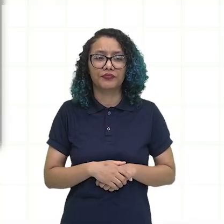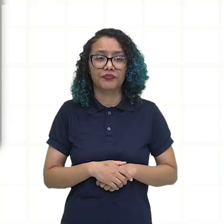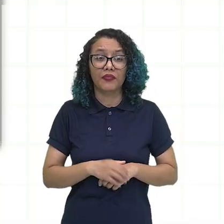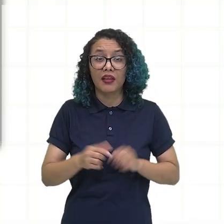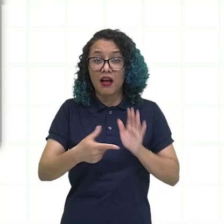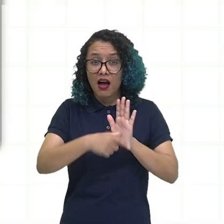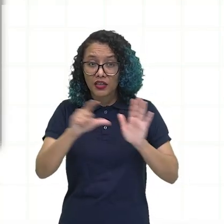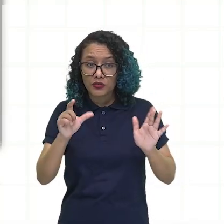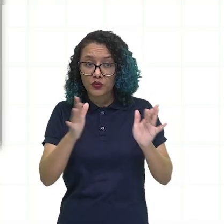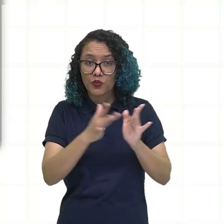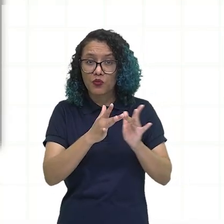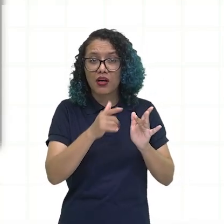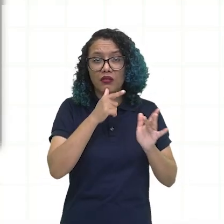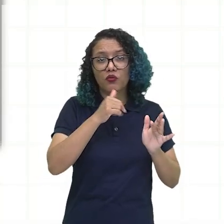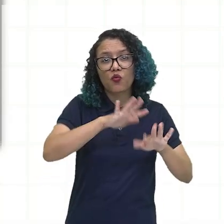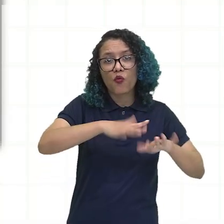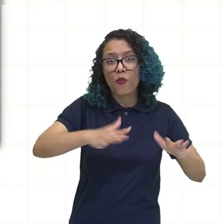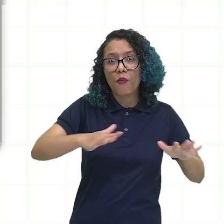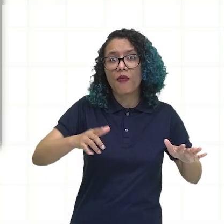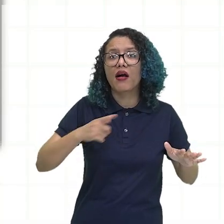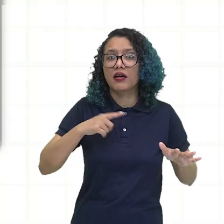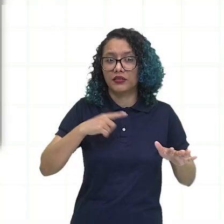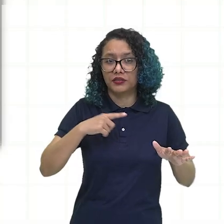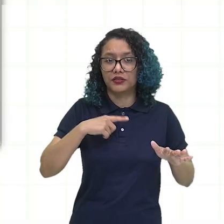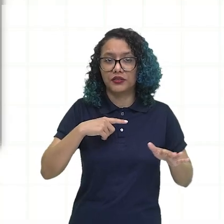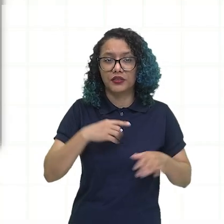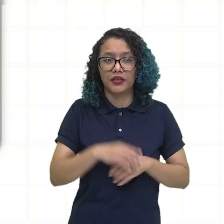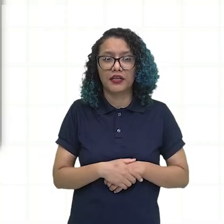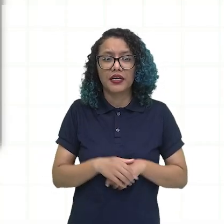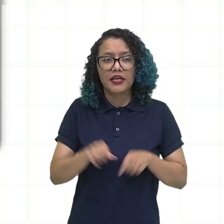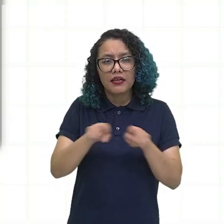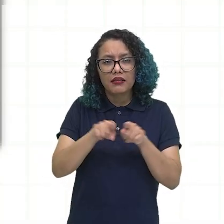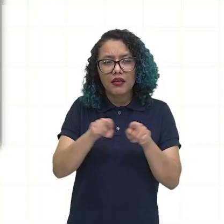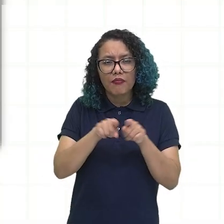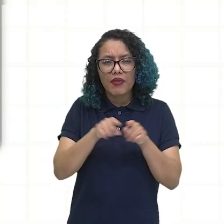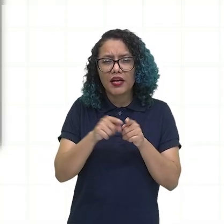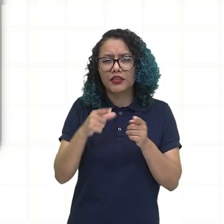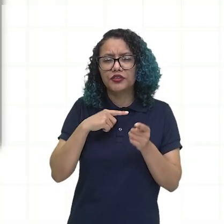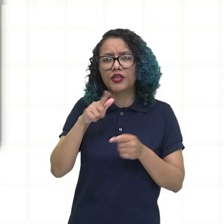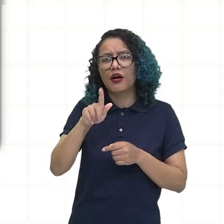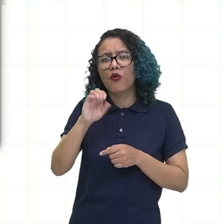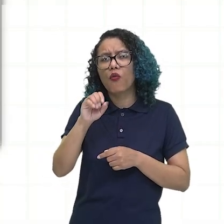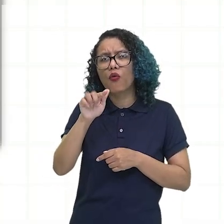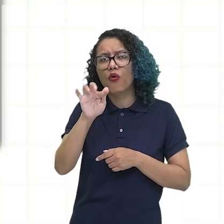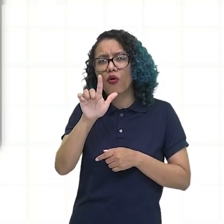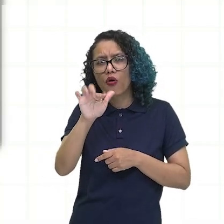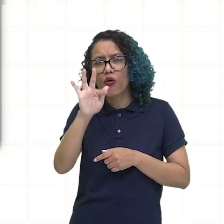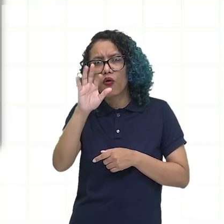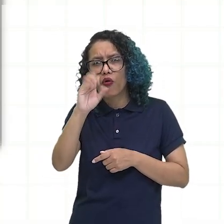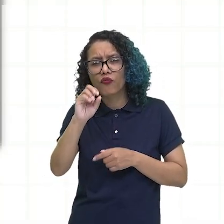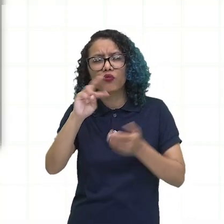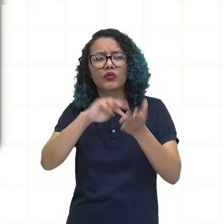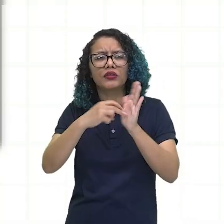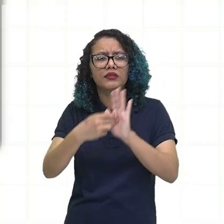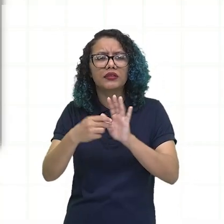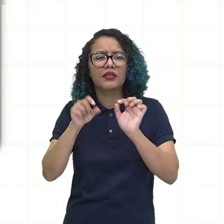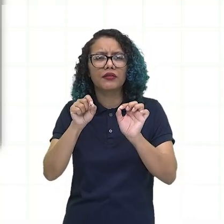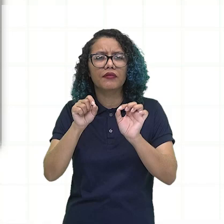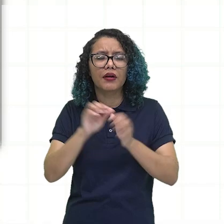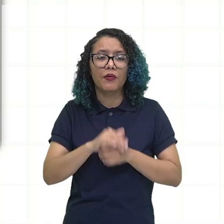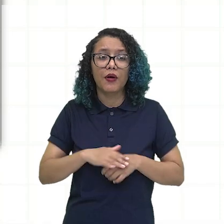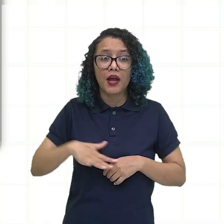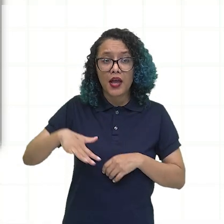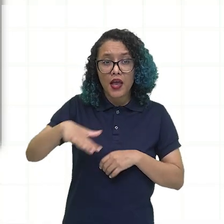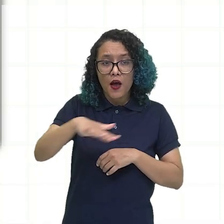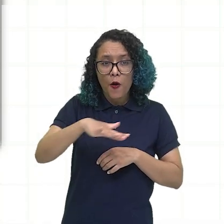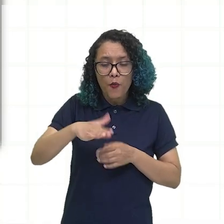mar, certo? E aqui a formação de um golfo. O que significa golfo? Uma entrada mais